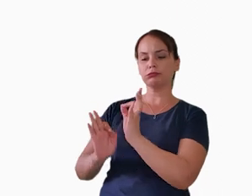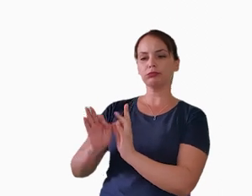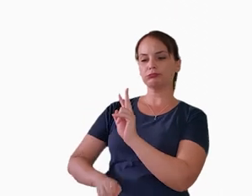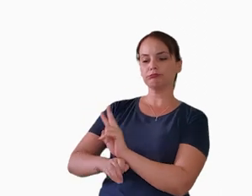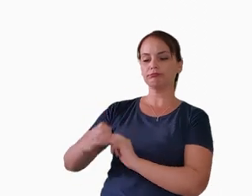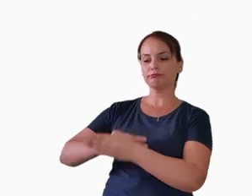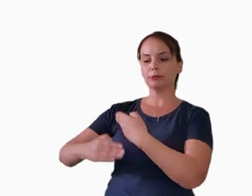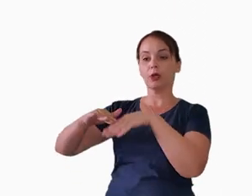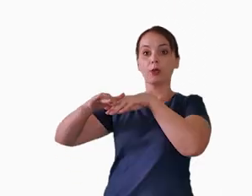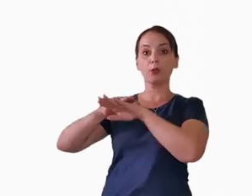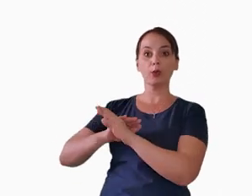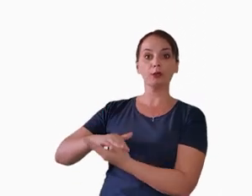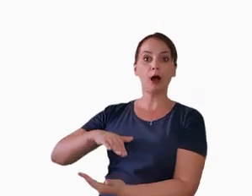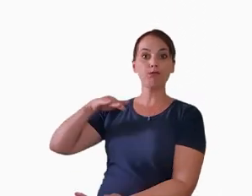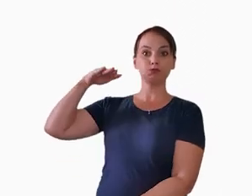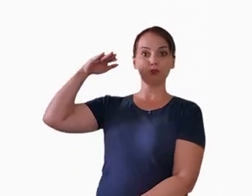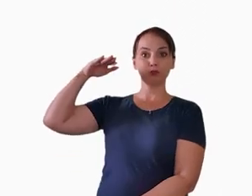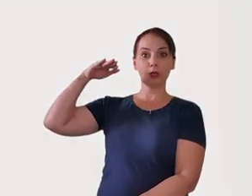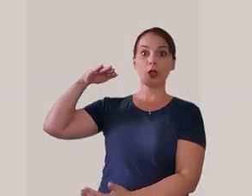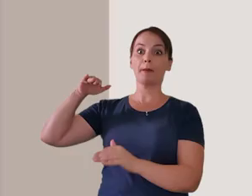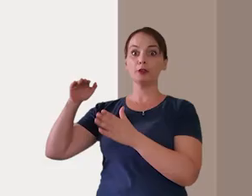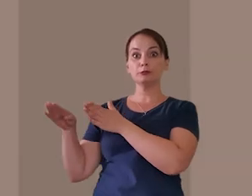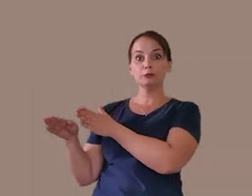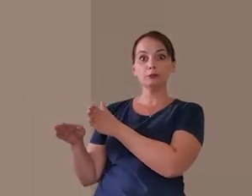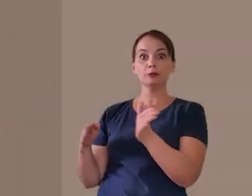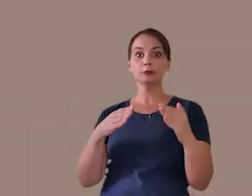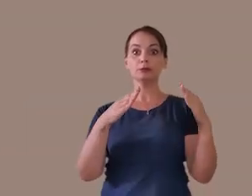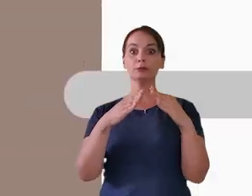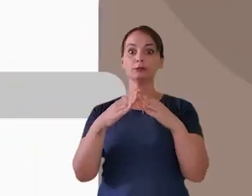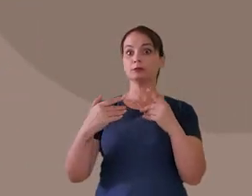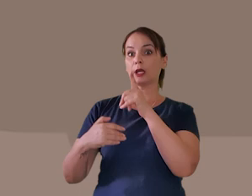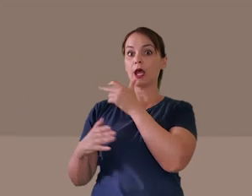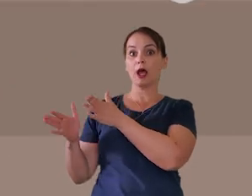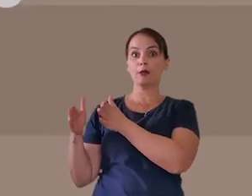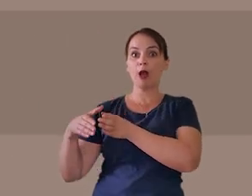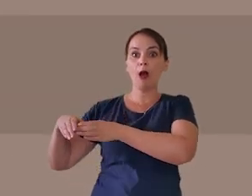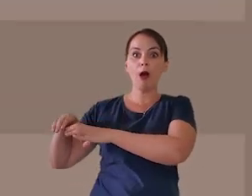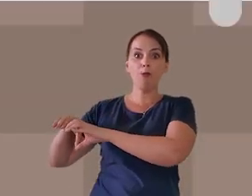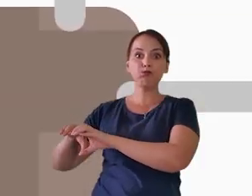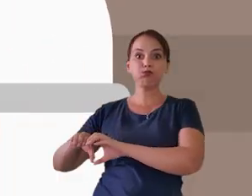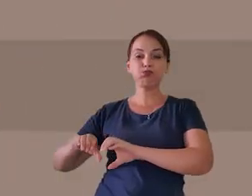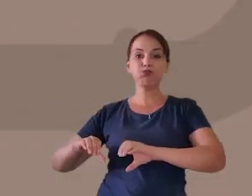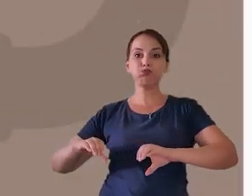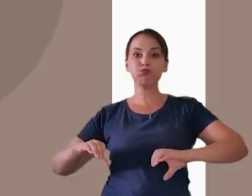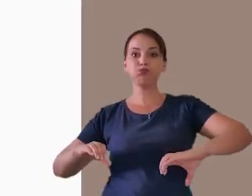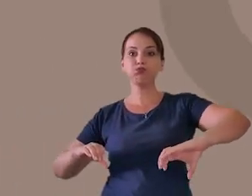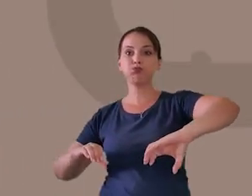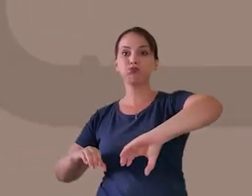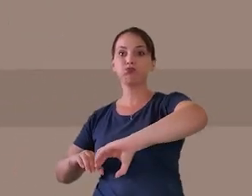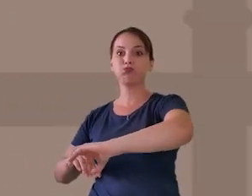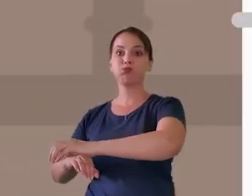é armazenada em reservatórios. Para chegar até sua casa, a água passa pelas redes de distribuição